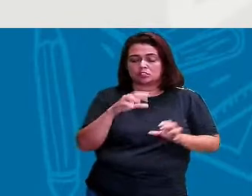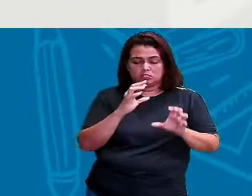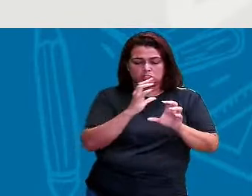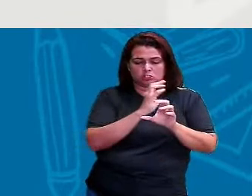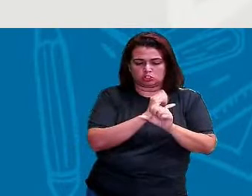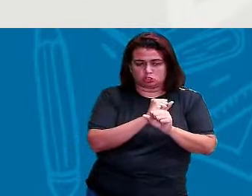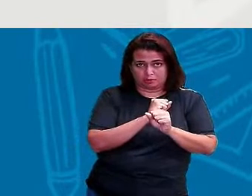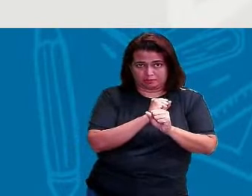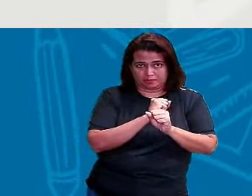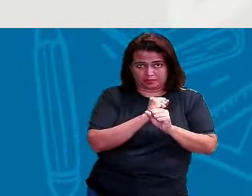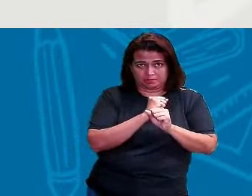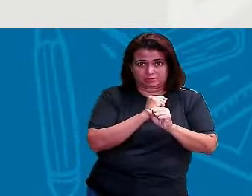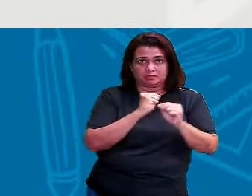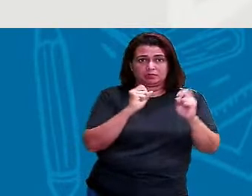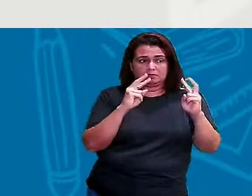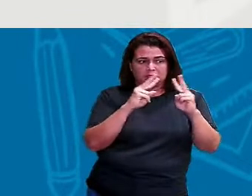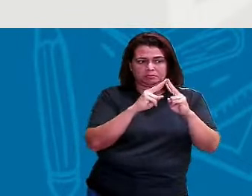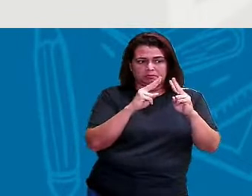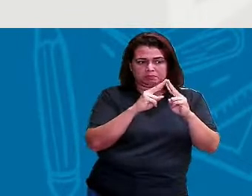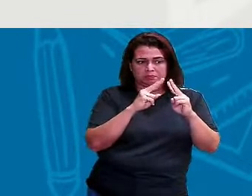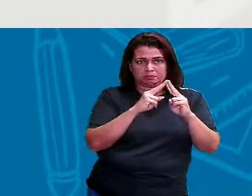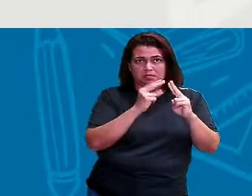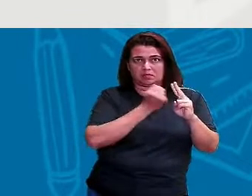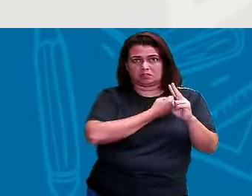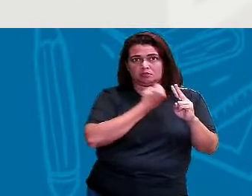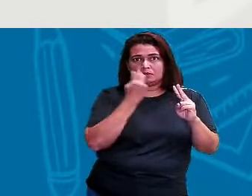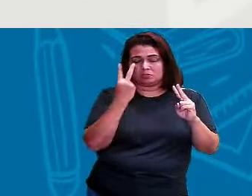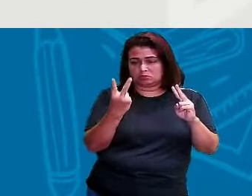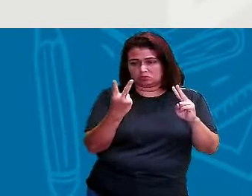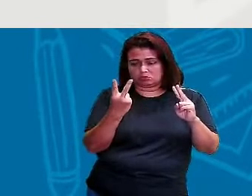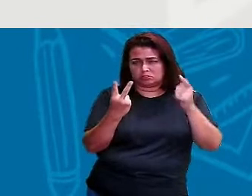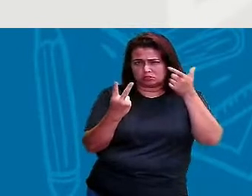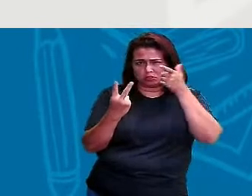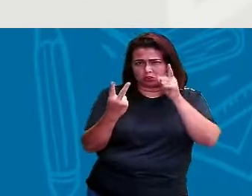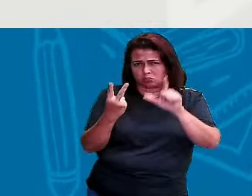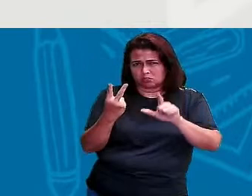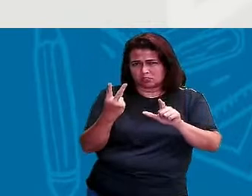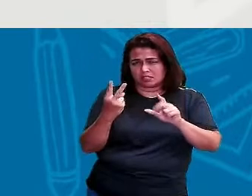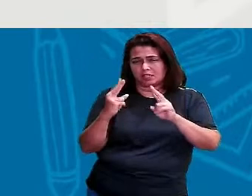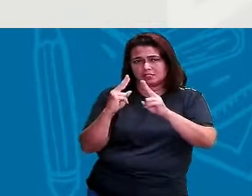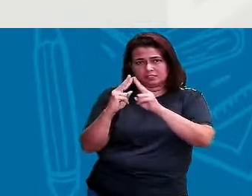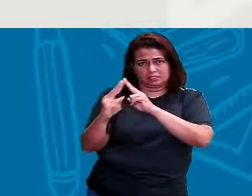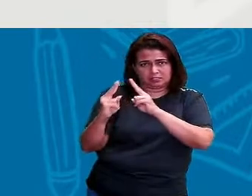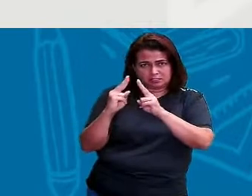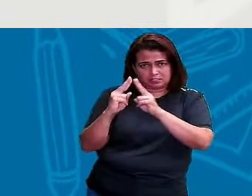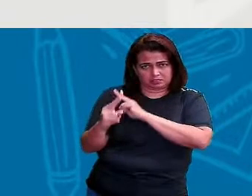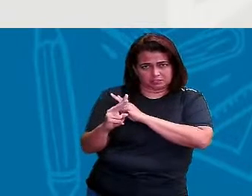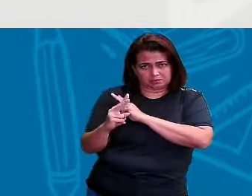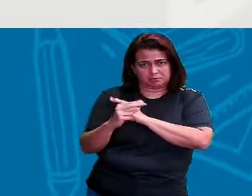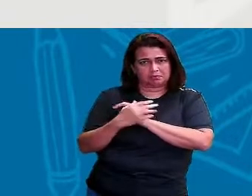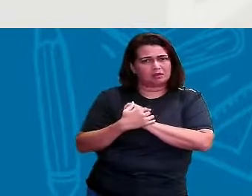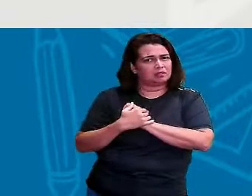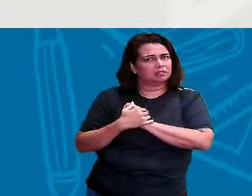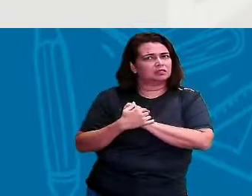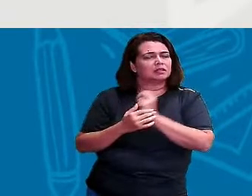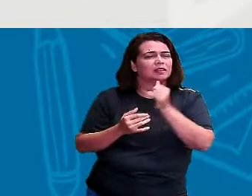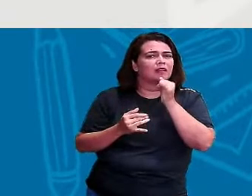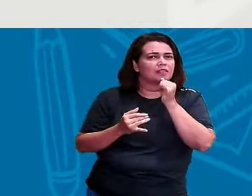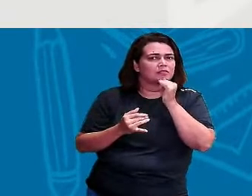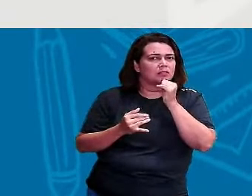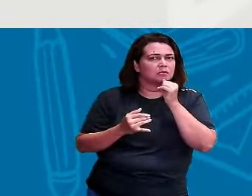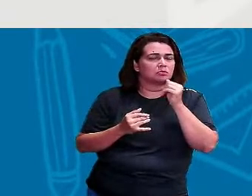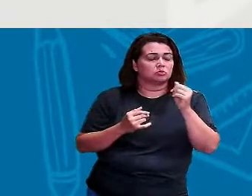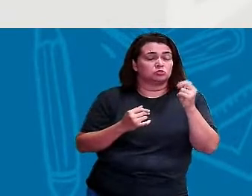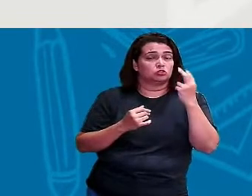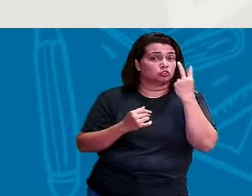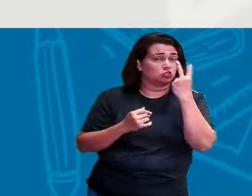números pares, podemos formar um número ímpar? E aí, será que se eu somar 2